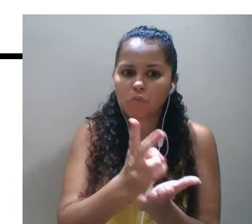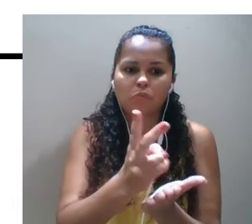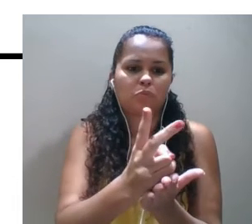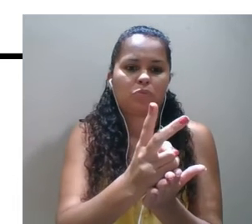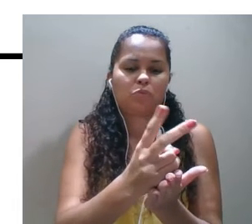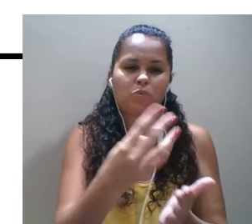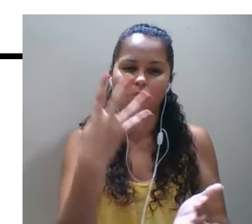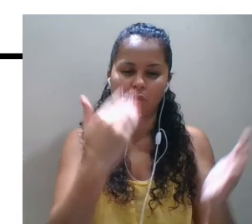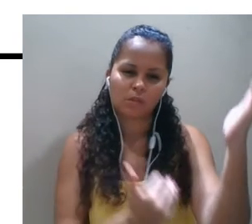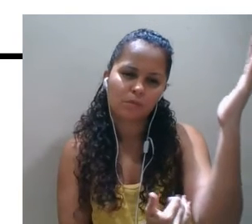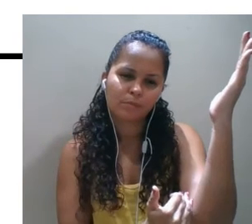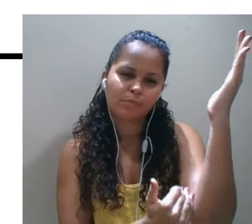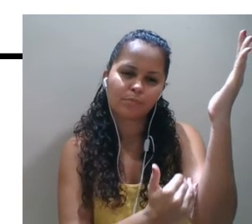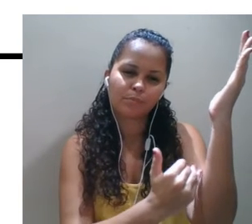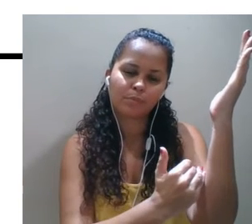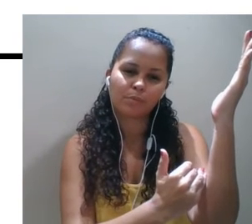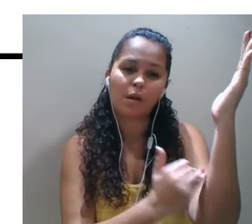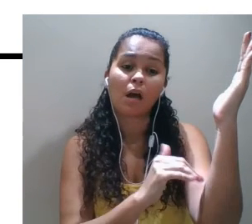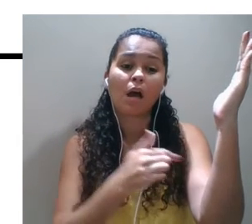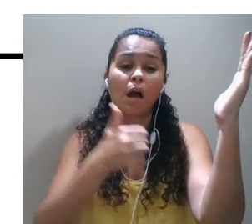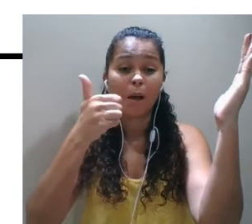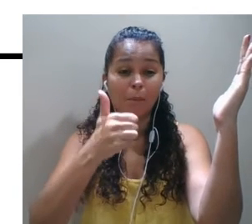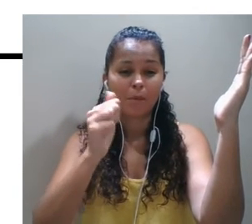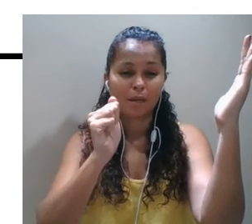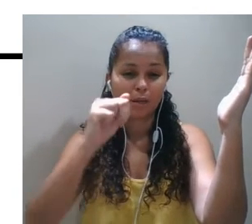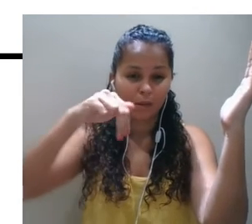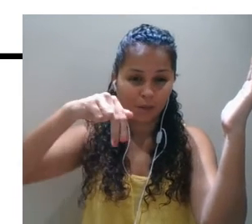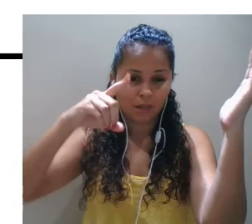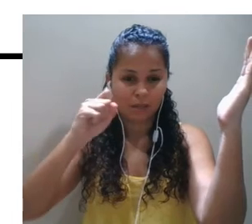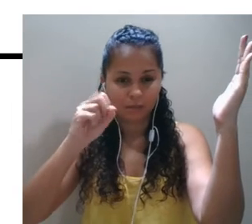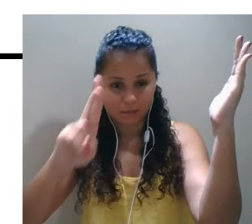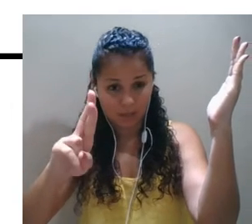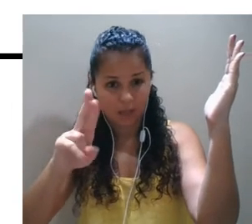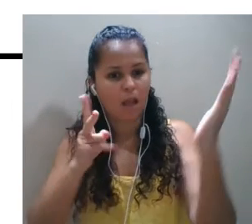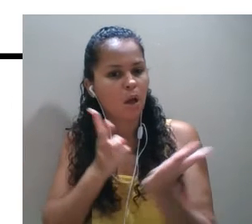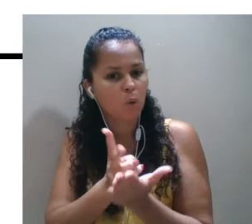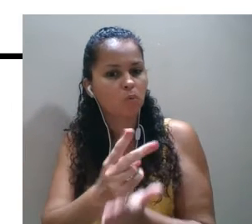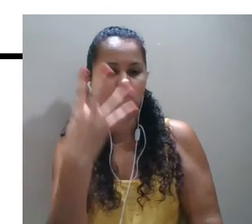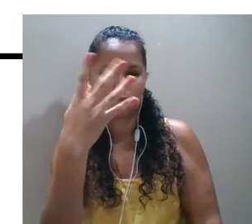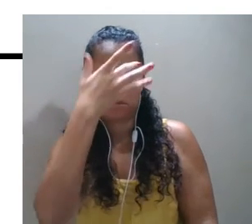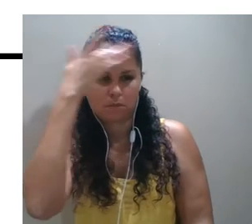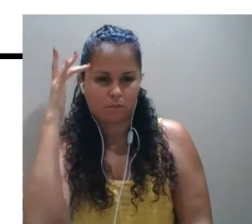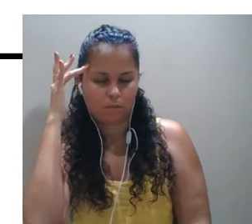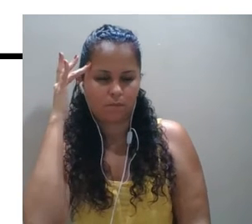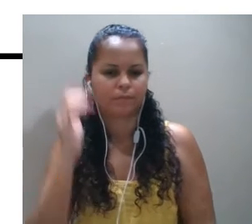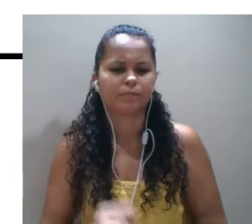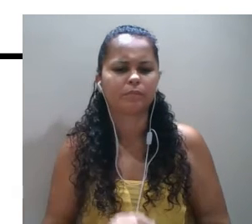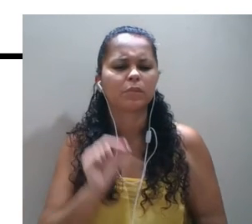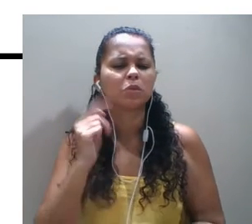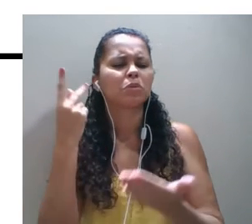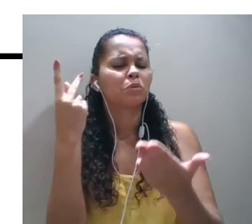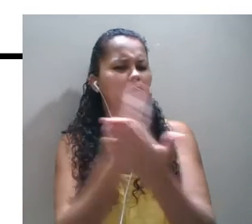parte rumo ao primeiro andar, com um total de, durante a subida, né, ou seja, com 4 indivíduos. Vamos ver